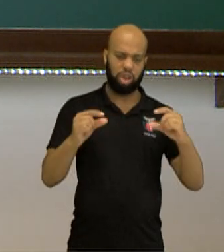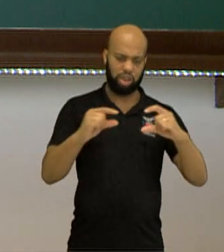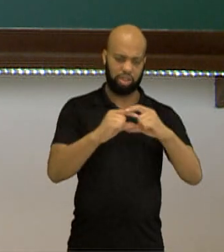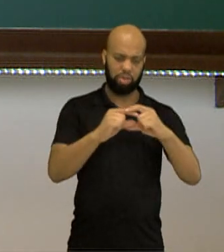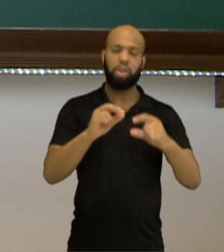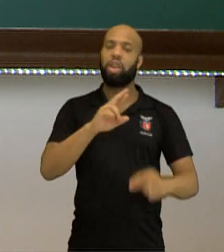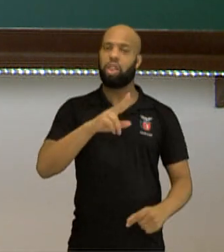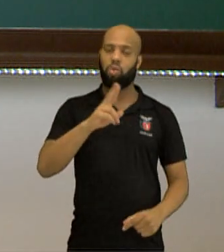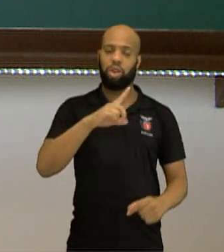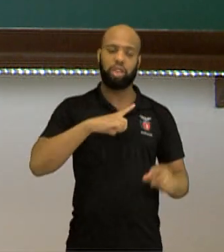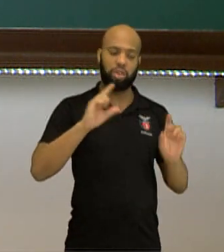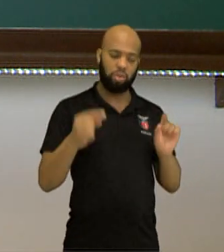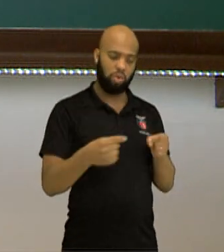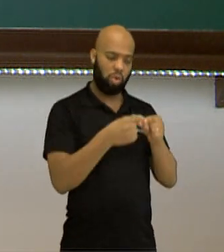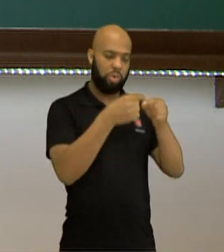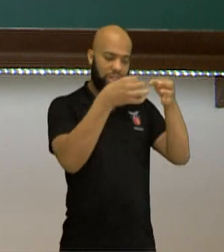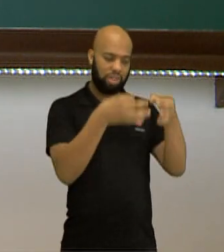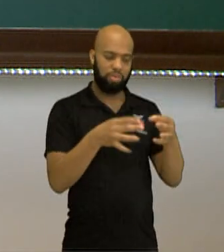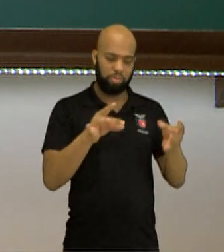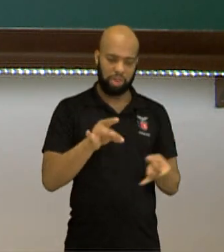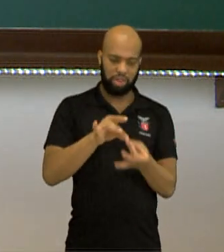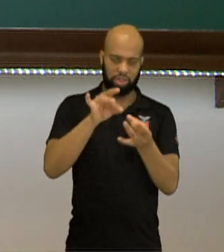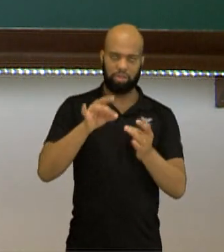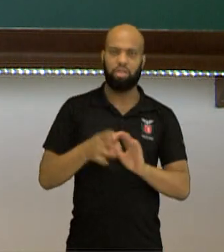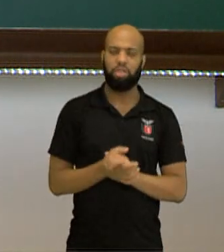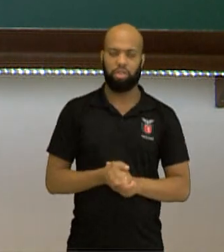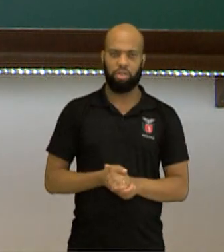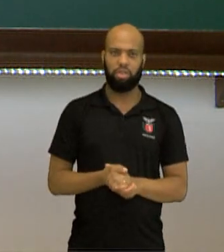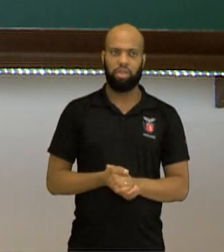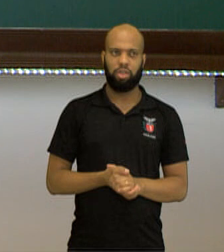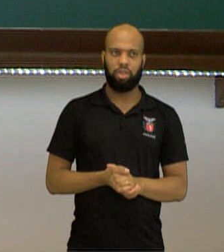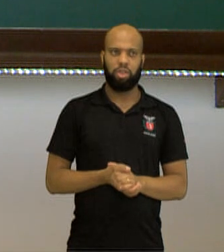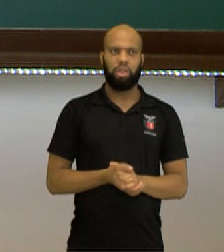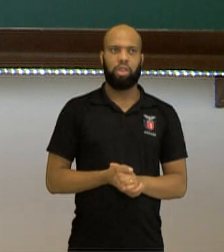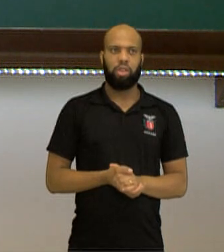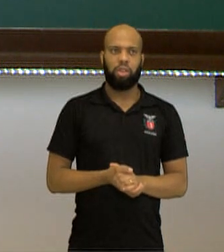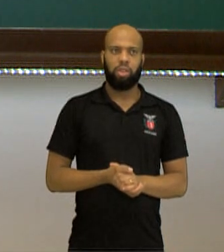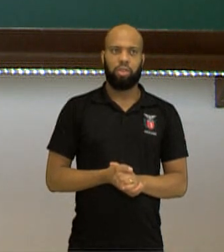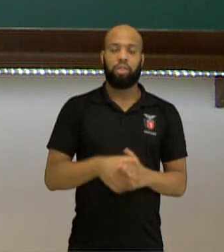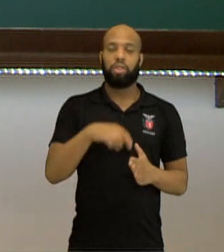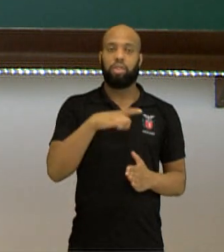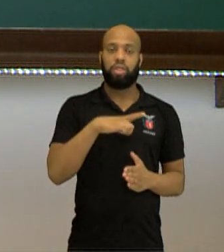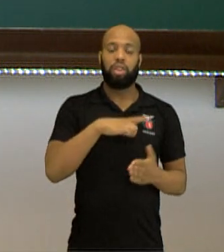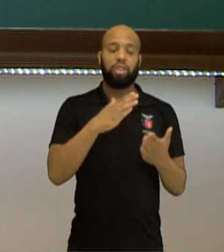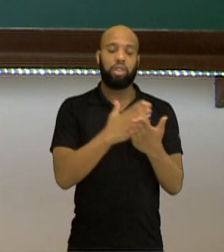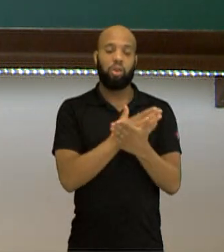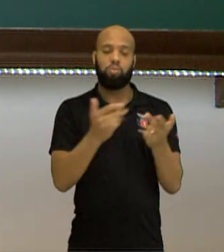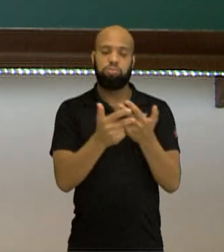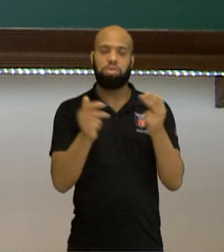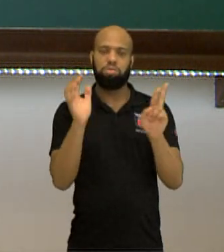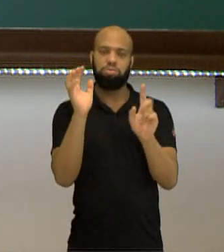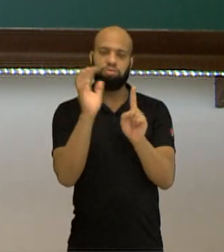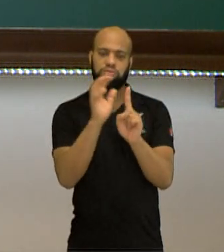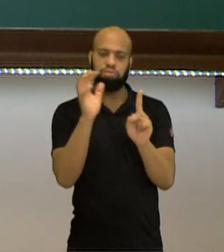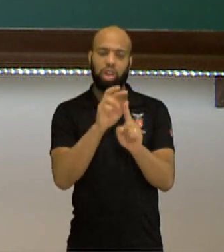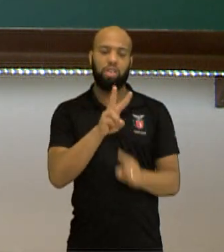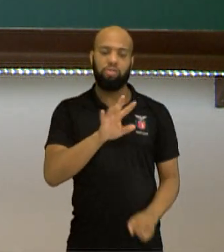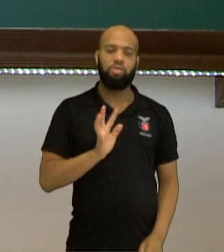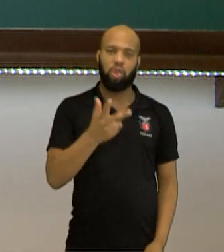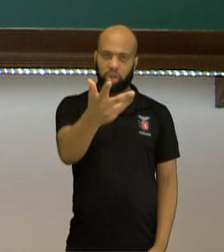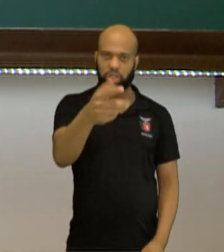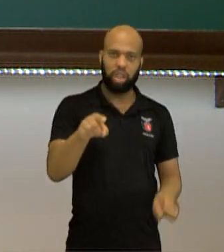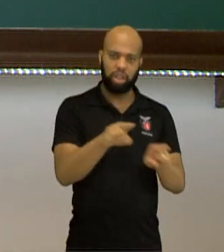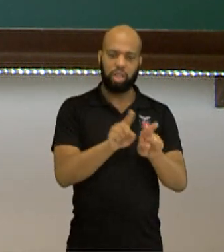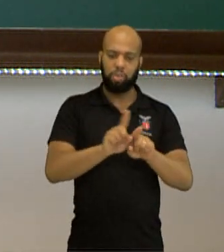substrato. Elas agem especificamente dentro daquilo que é esperado. Mas também tem fatores que influenciam na velocidade